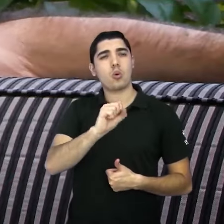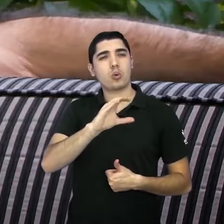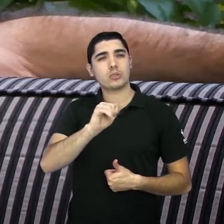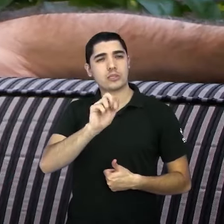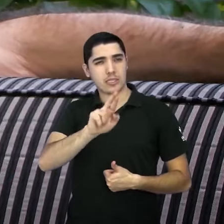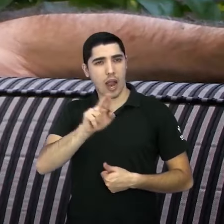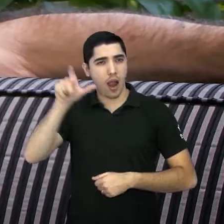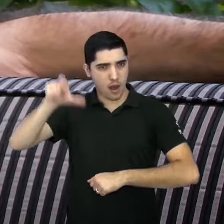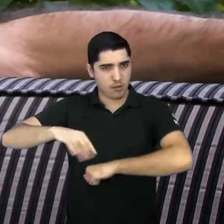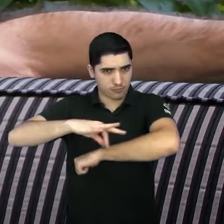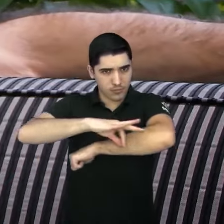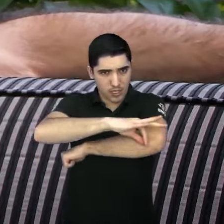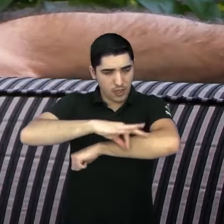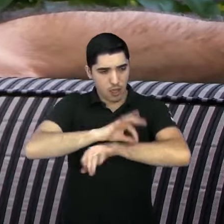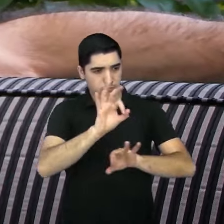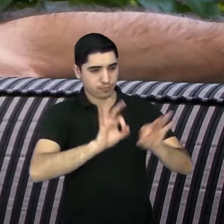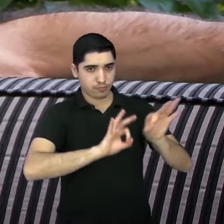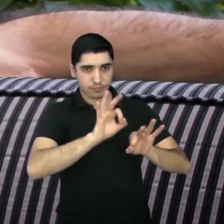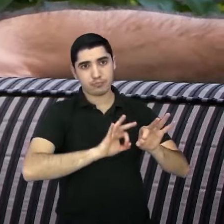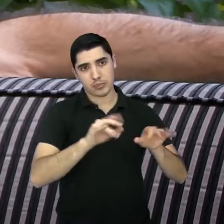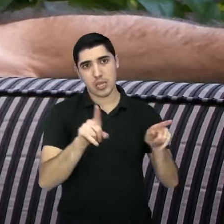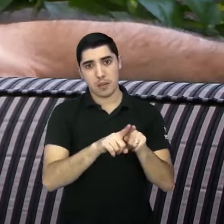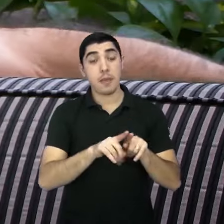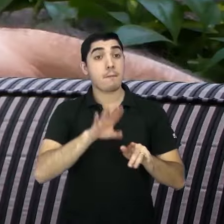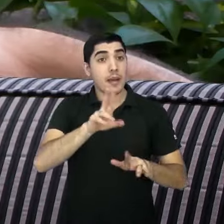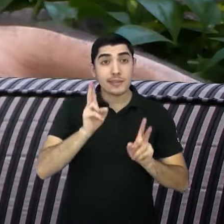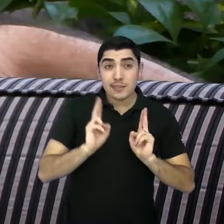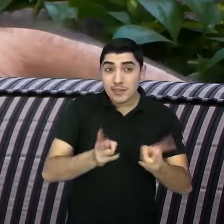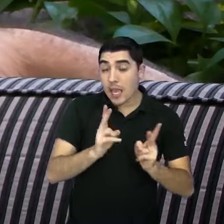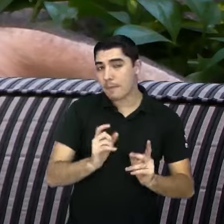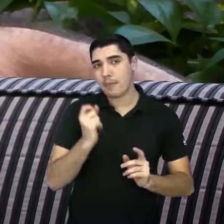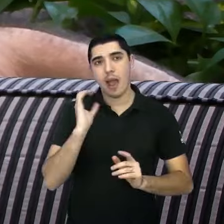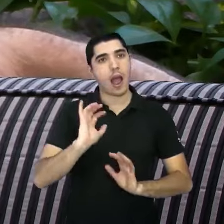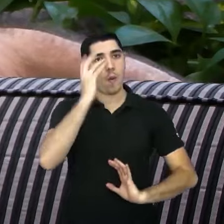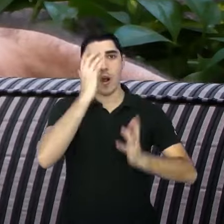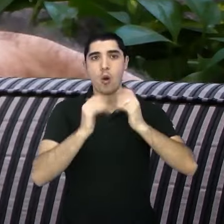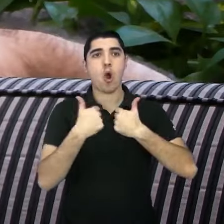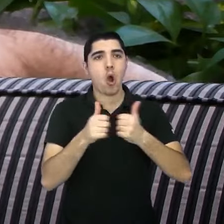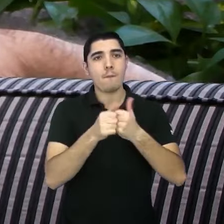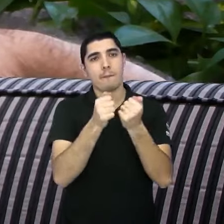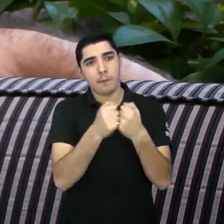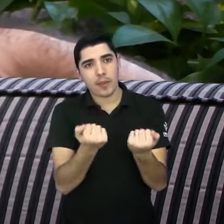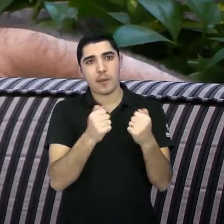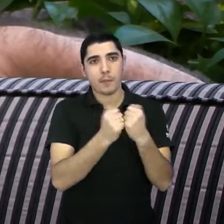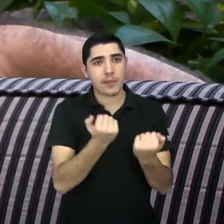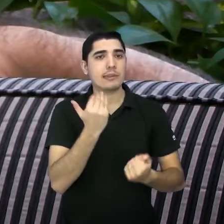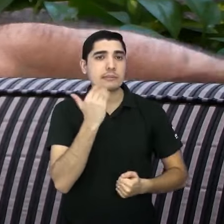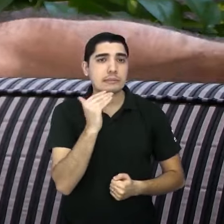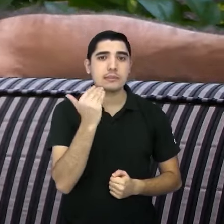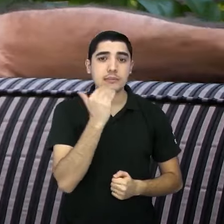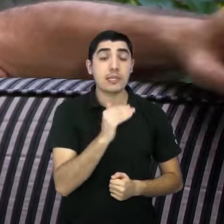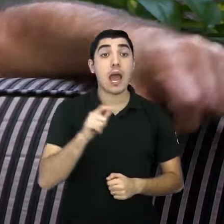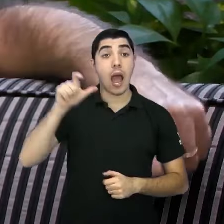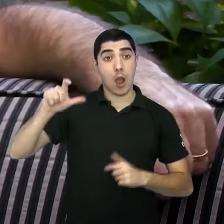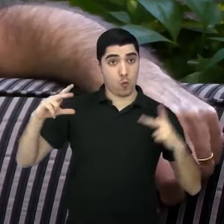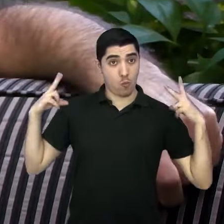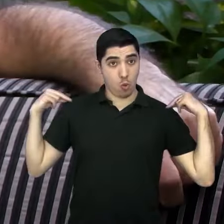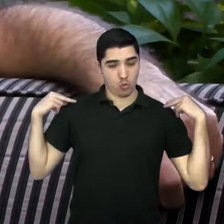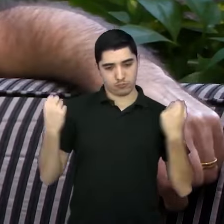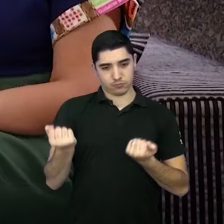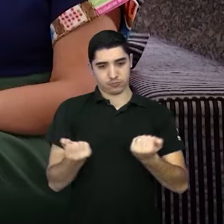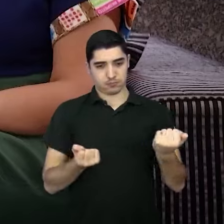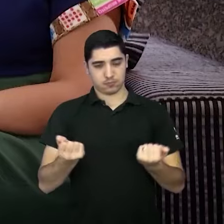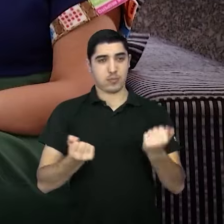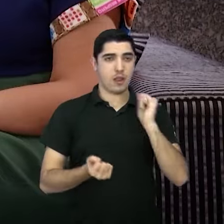etc, etc, etc. Mas, eventualmente, o ônibus quebrava. Aí o motorista, muito assim, humano, falou assim,